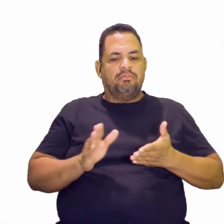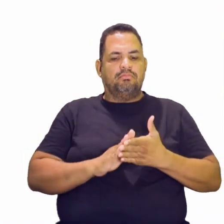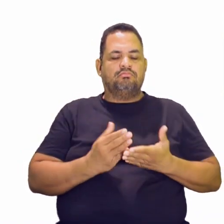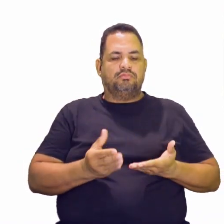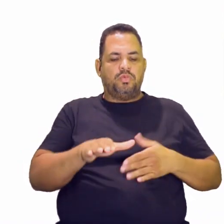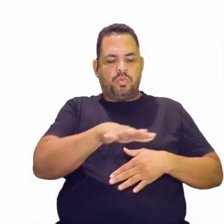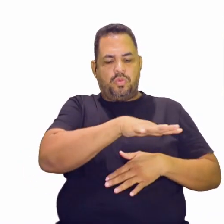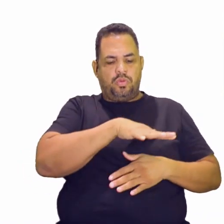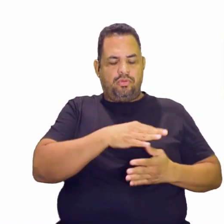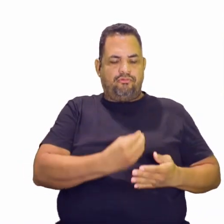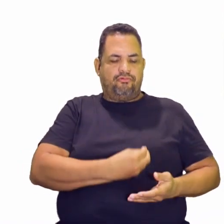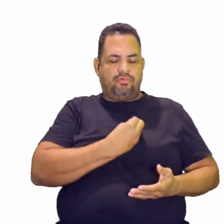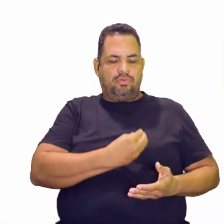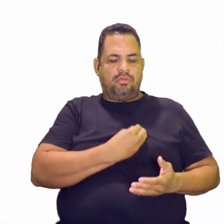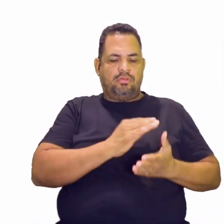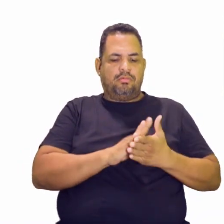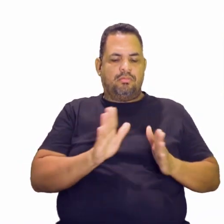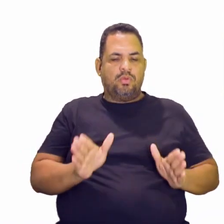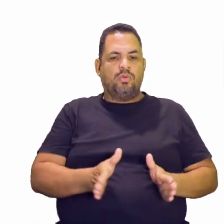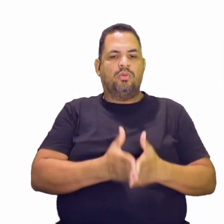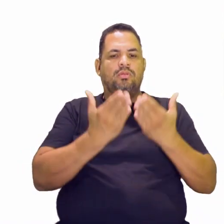realidade do jovem